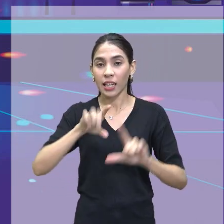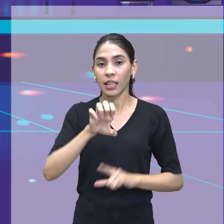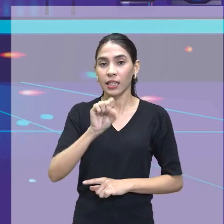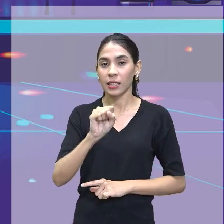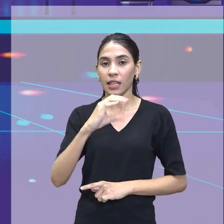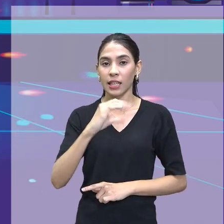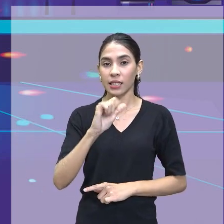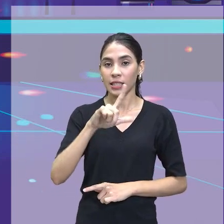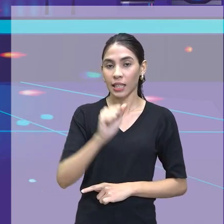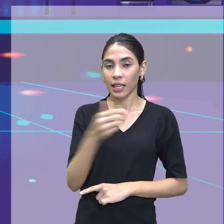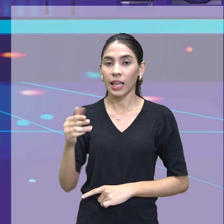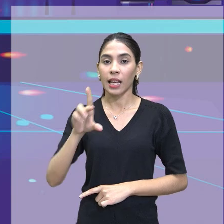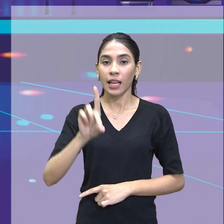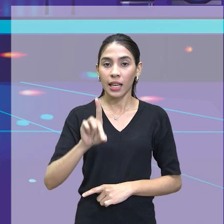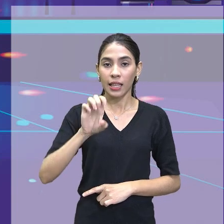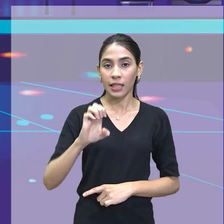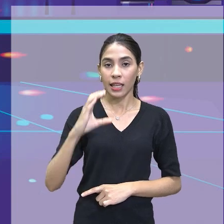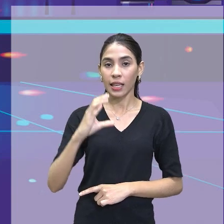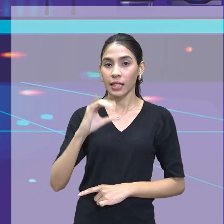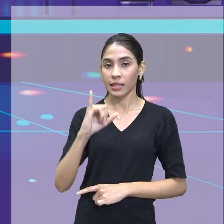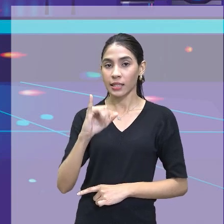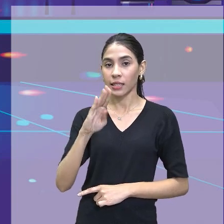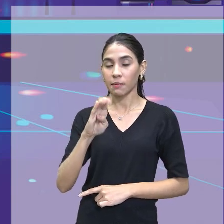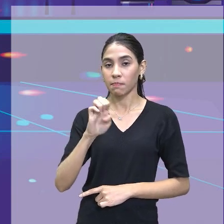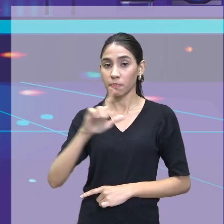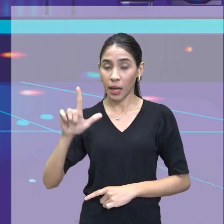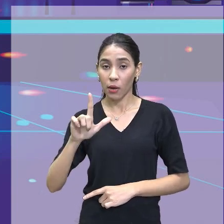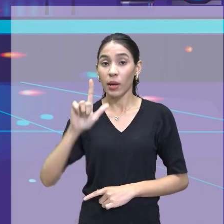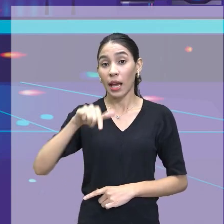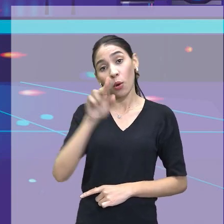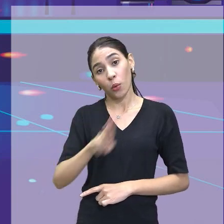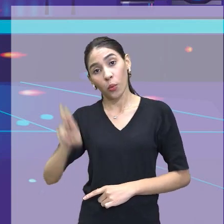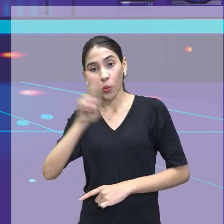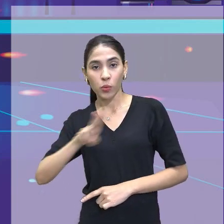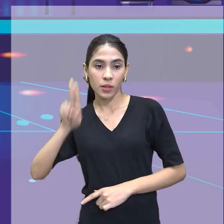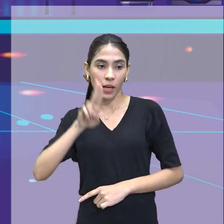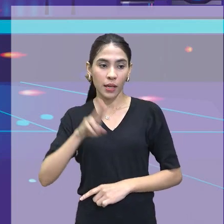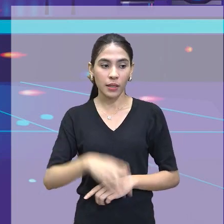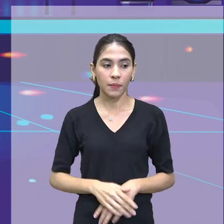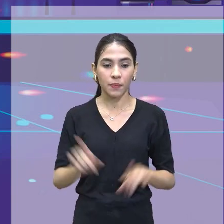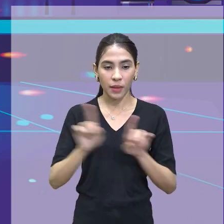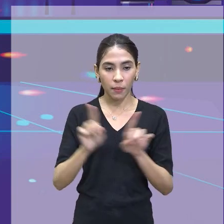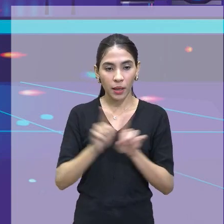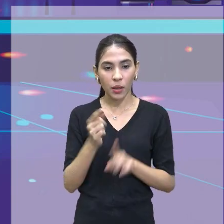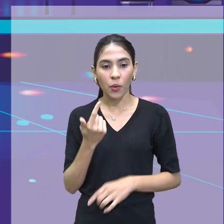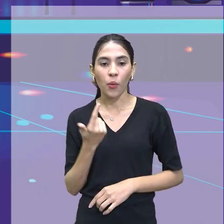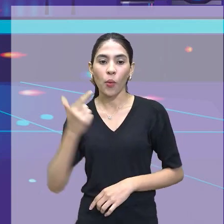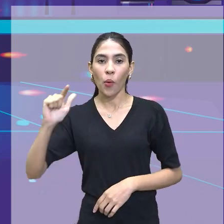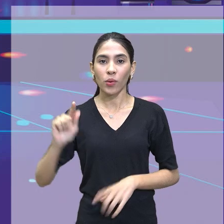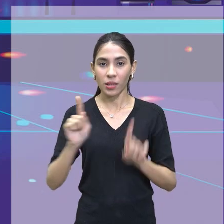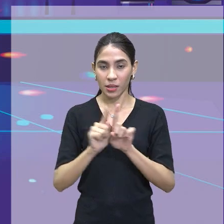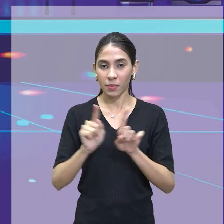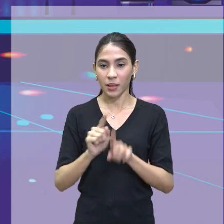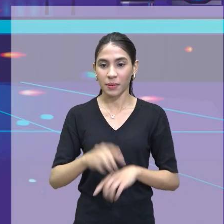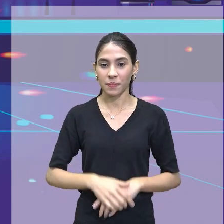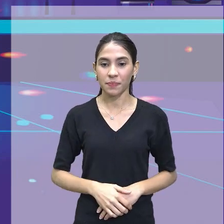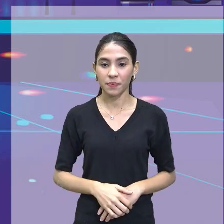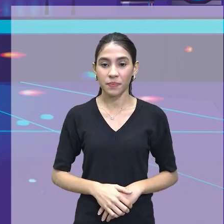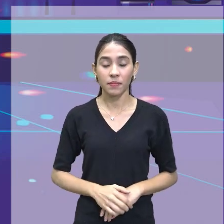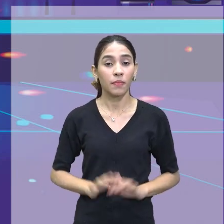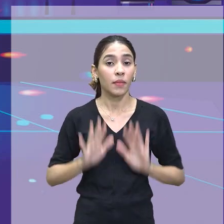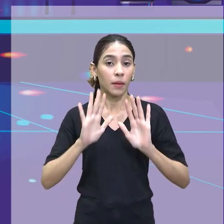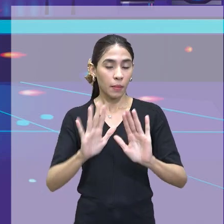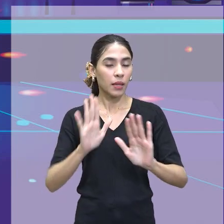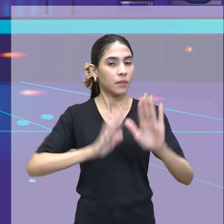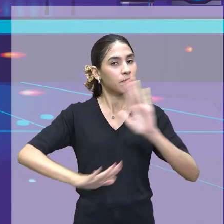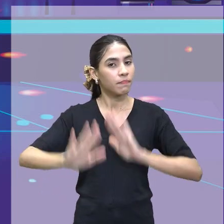ela é usada para medir essa intensidade, tá? E existem outras também, mas nós vamos começar por essa escala. Mas